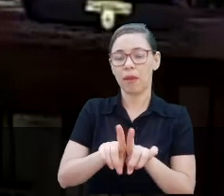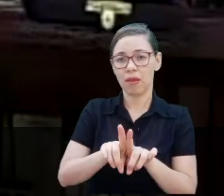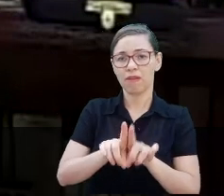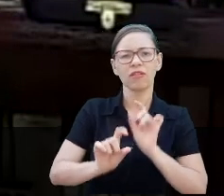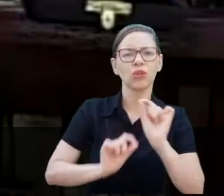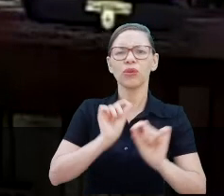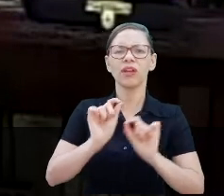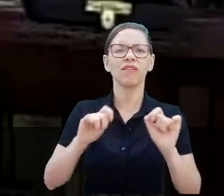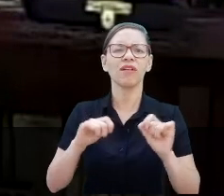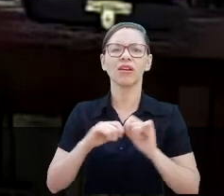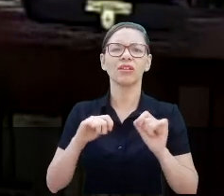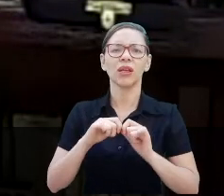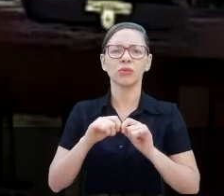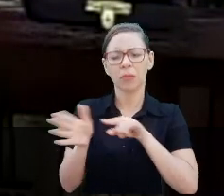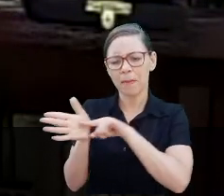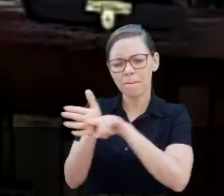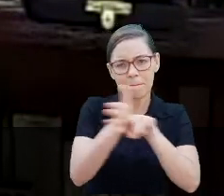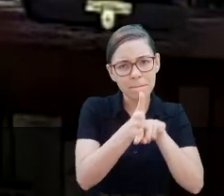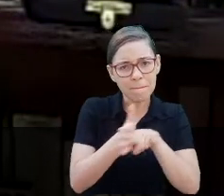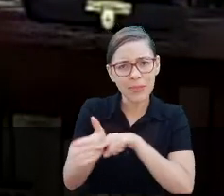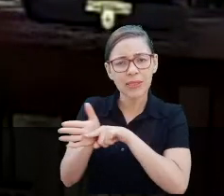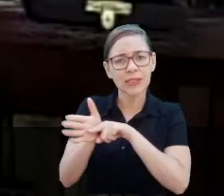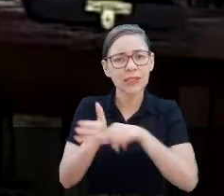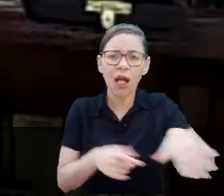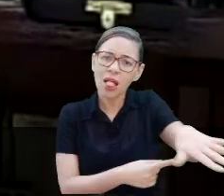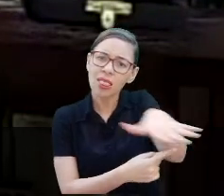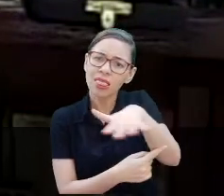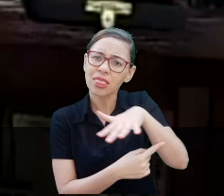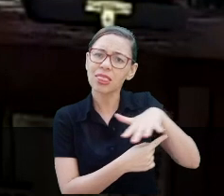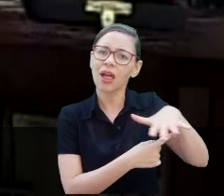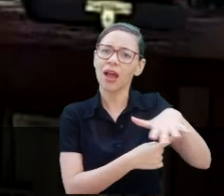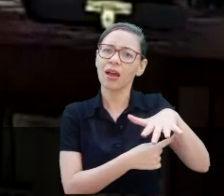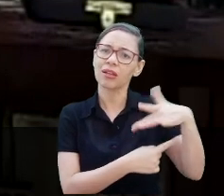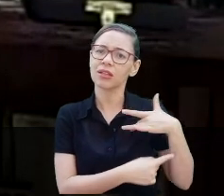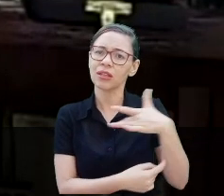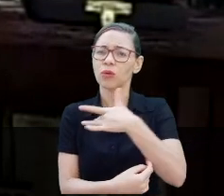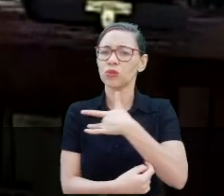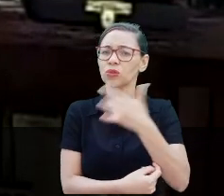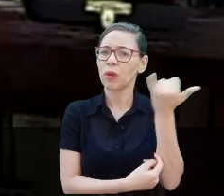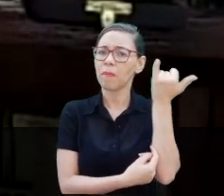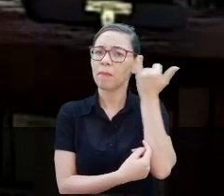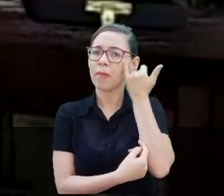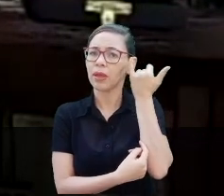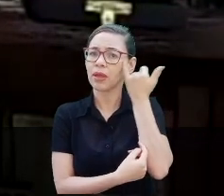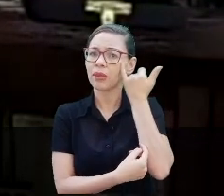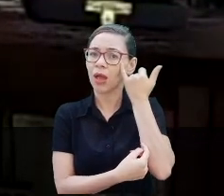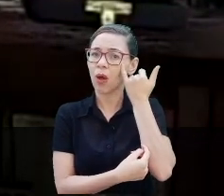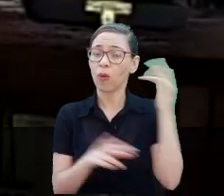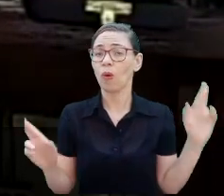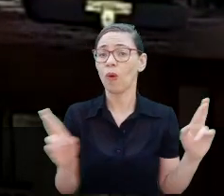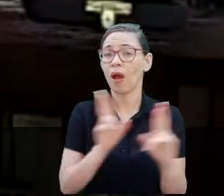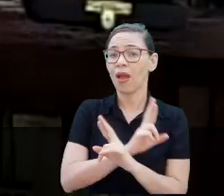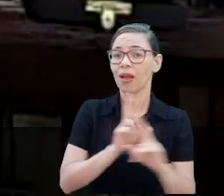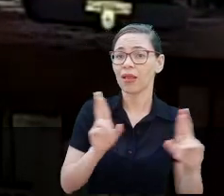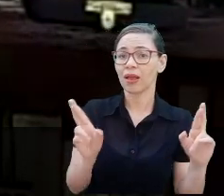Federal, e nós desenvolvemos já há alguns anos uma pesquisa sobre saúde mental de minorias sexuais e de gênero,